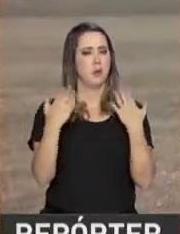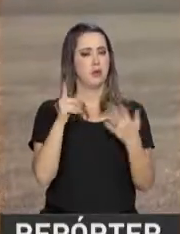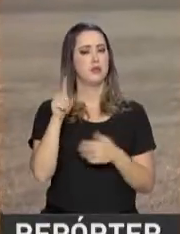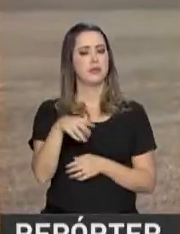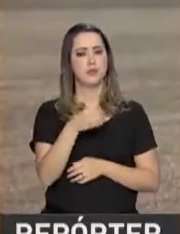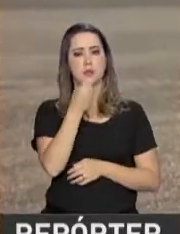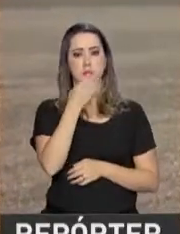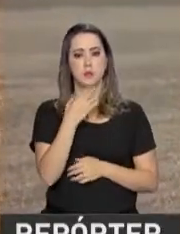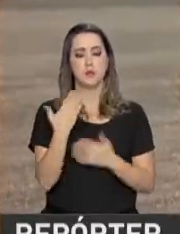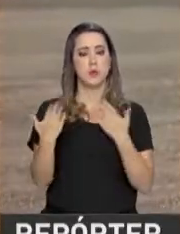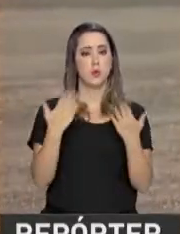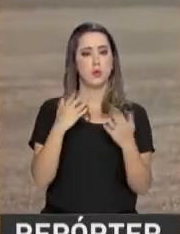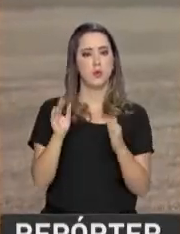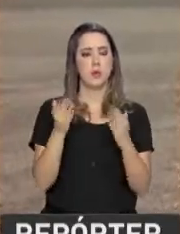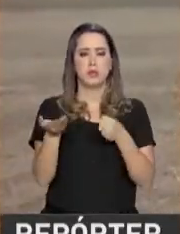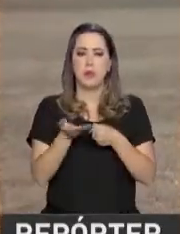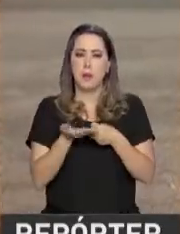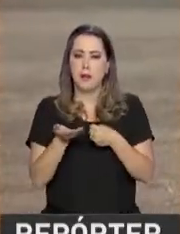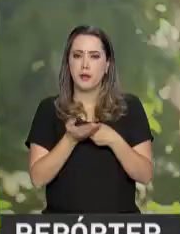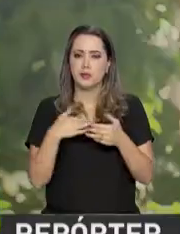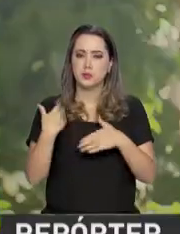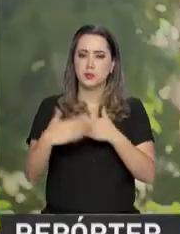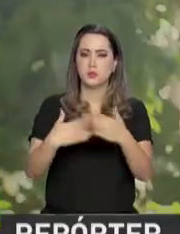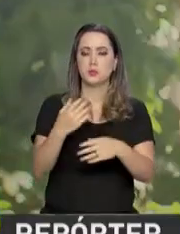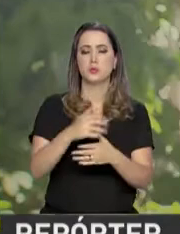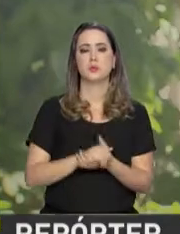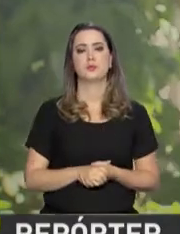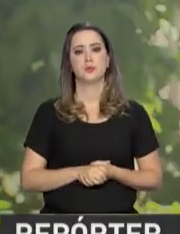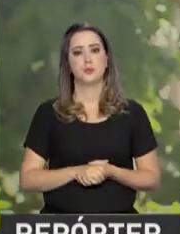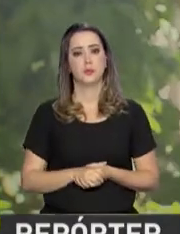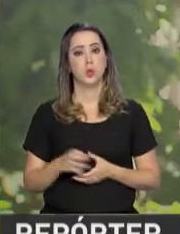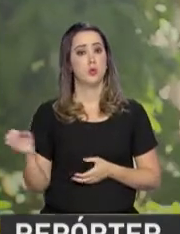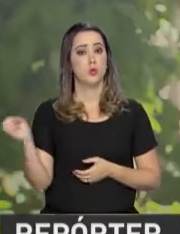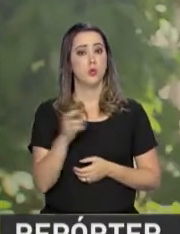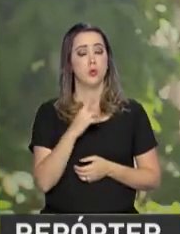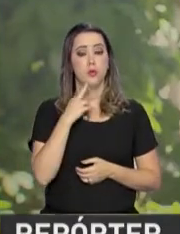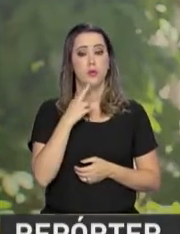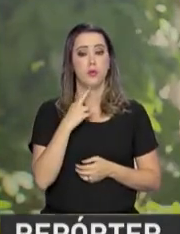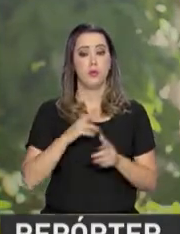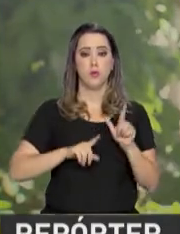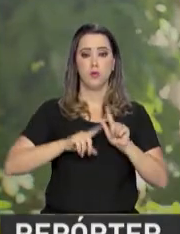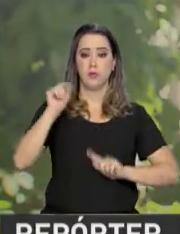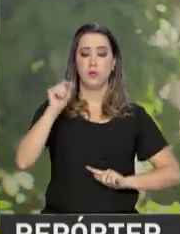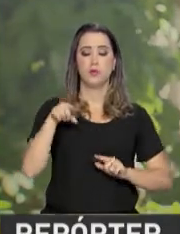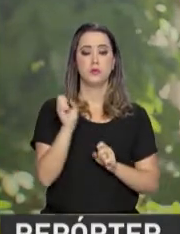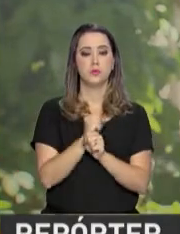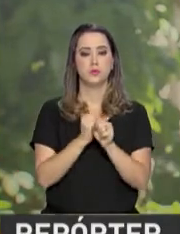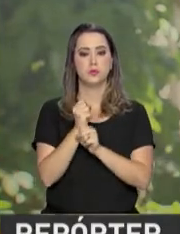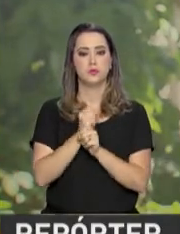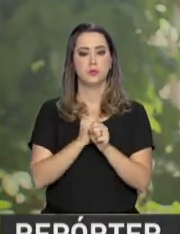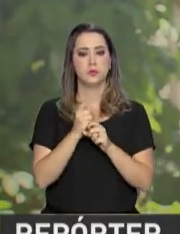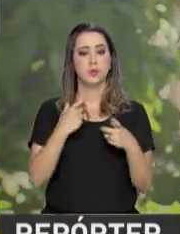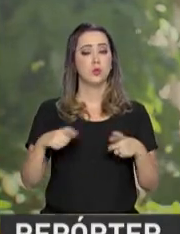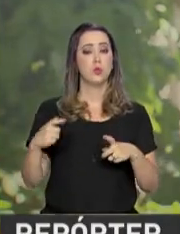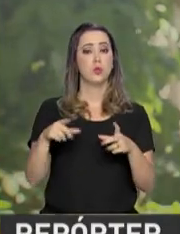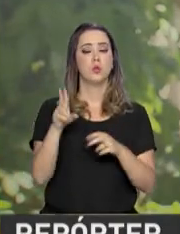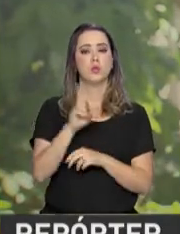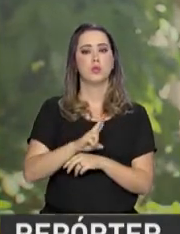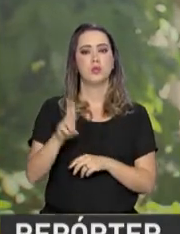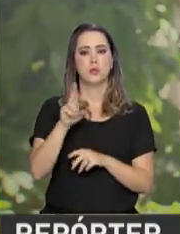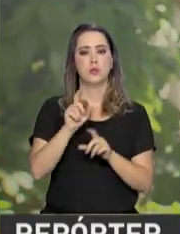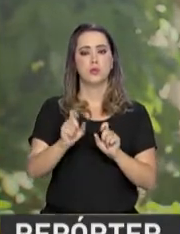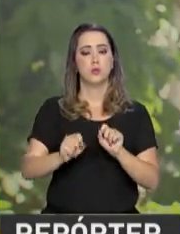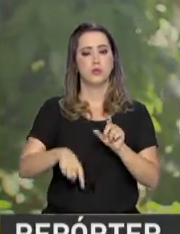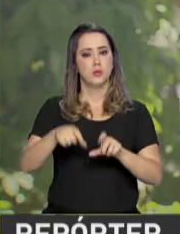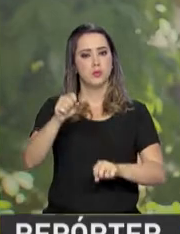em relação à média de produção nacional um novo recorde deve ser registrado este ano na área usada para cultivo serão